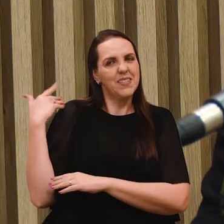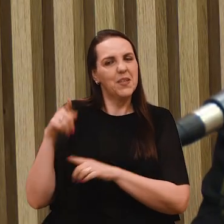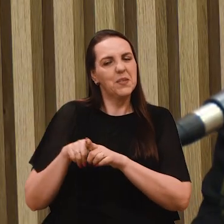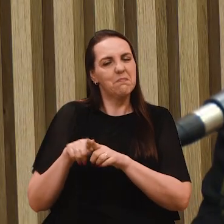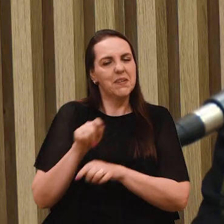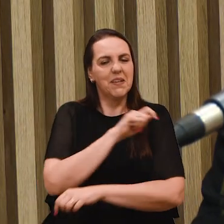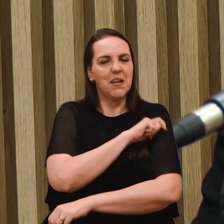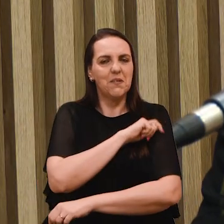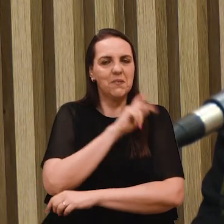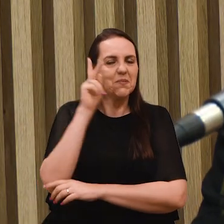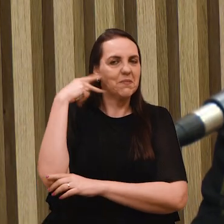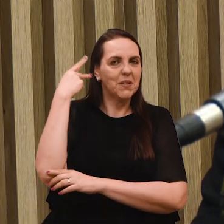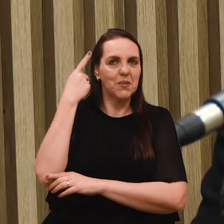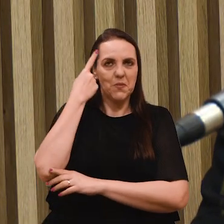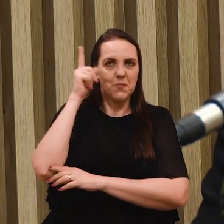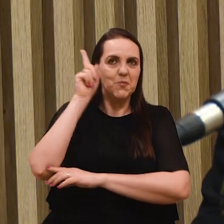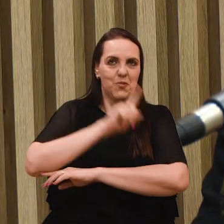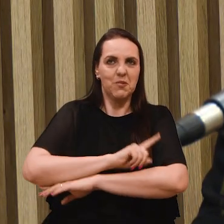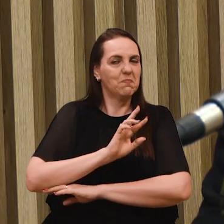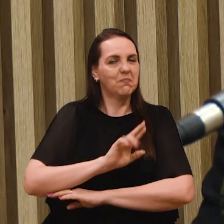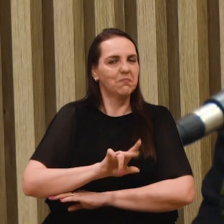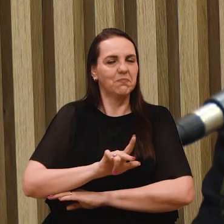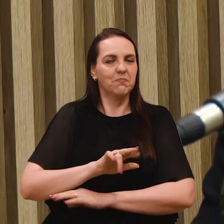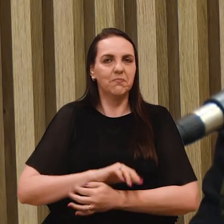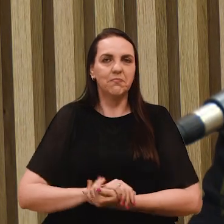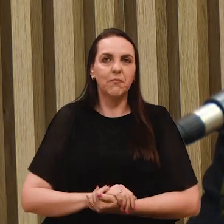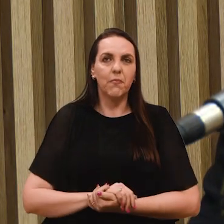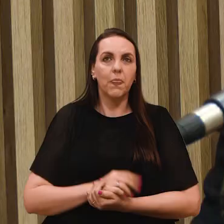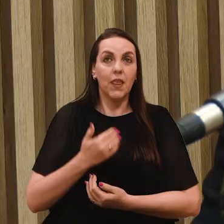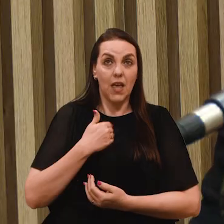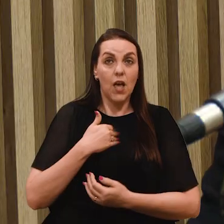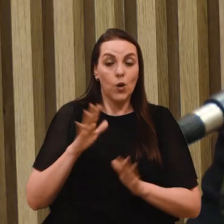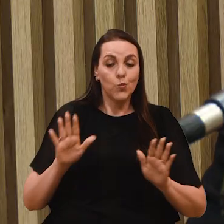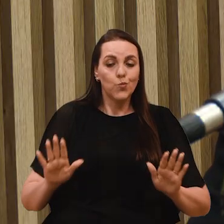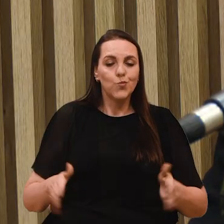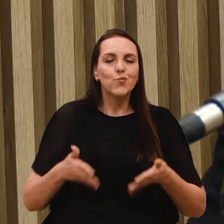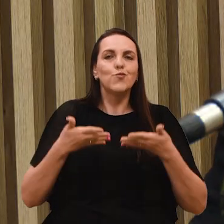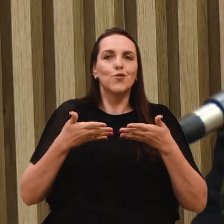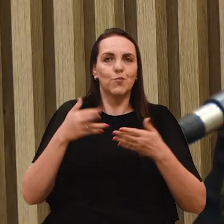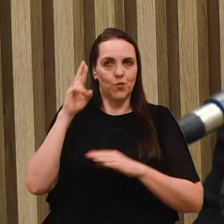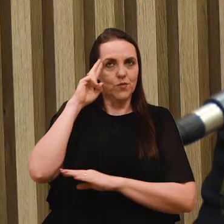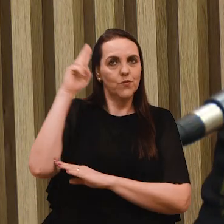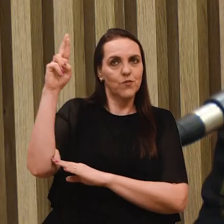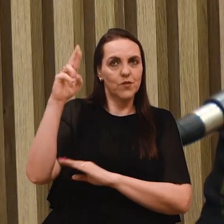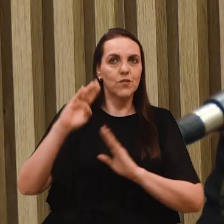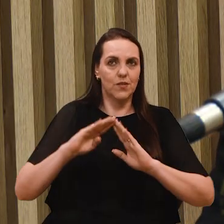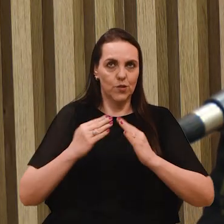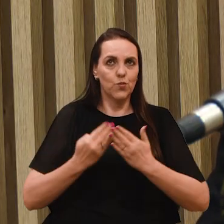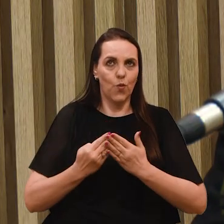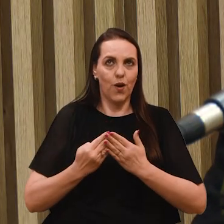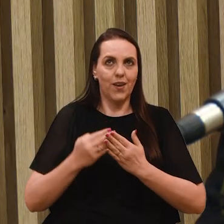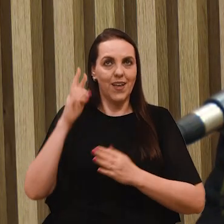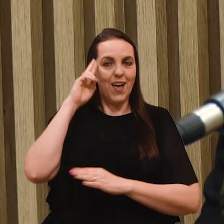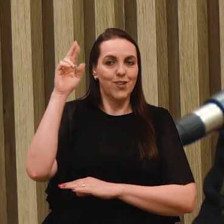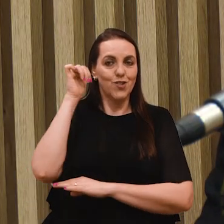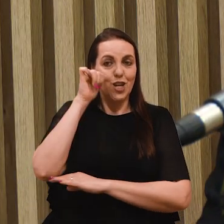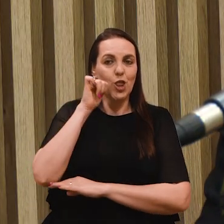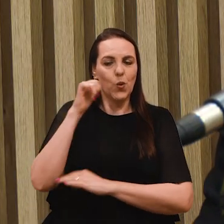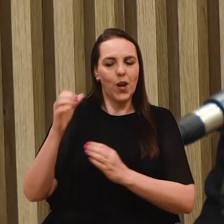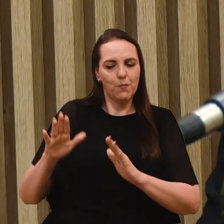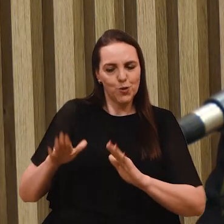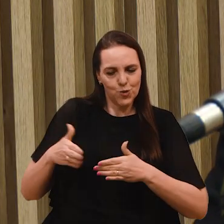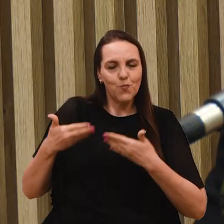dia, né? Mas, assim, foi um estímulo da nossa direção, né? A diretora me estimulou por